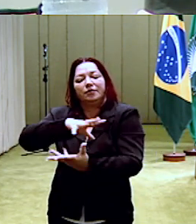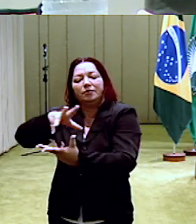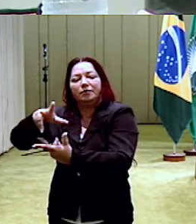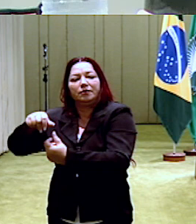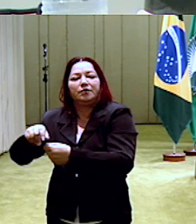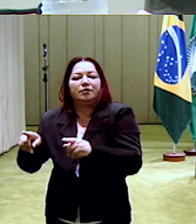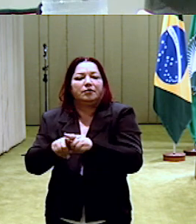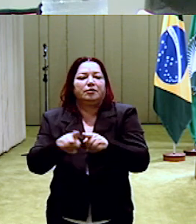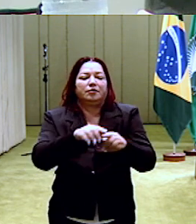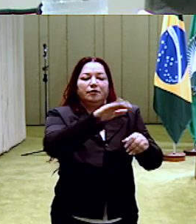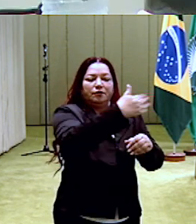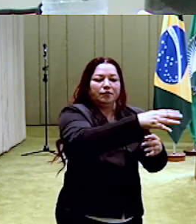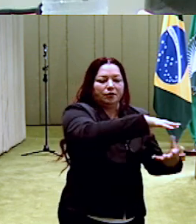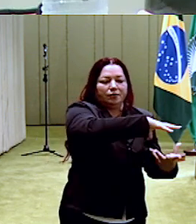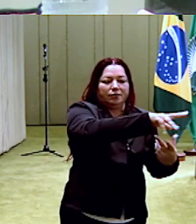que operam no Brasil.